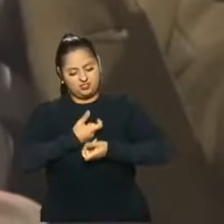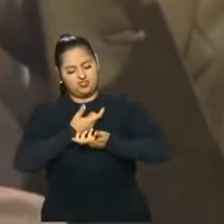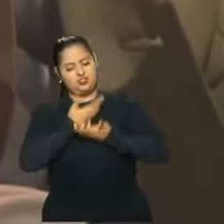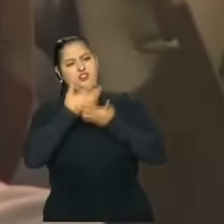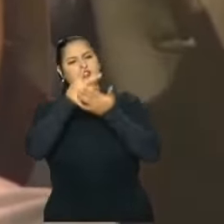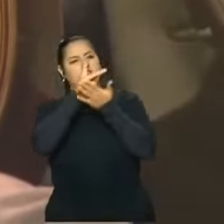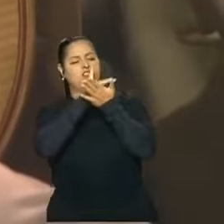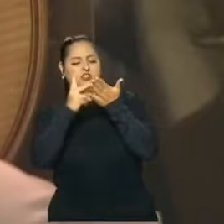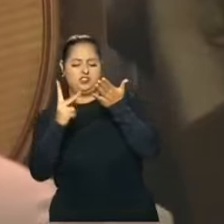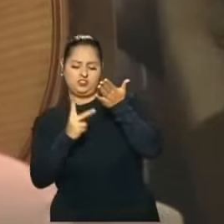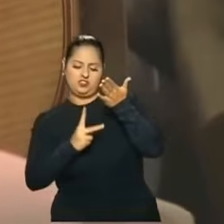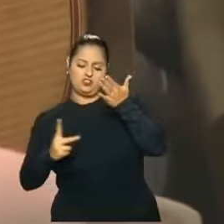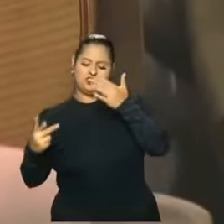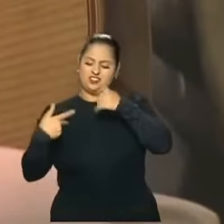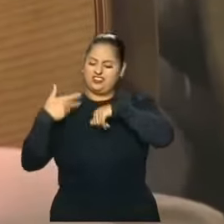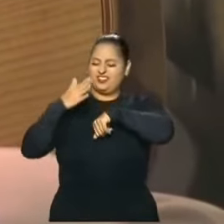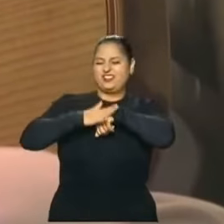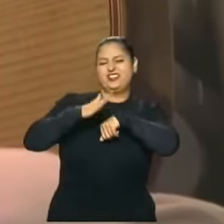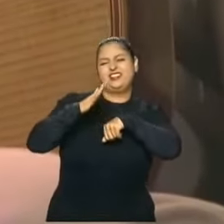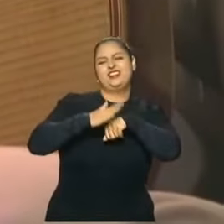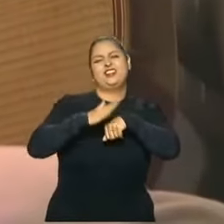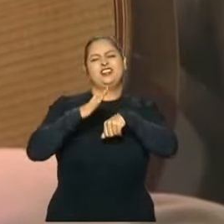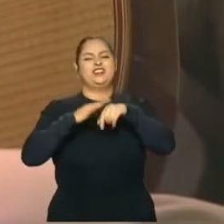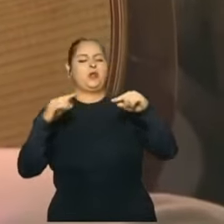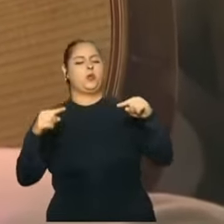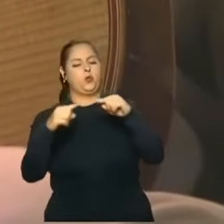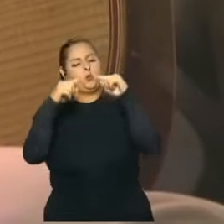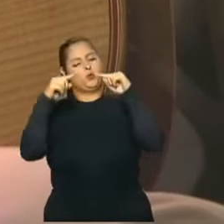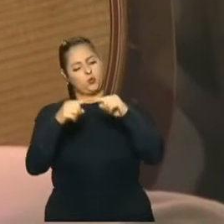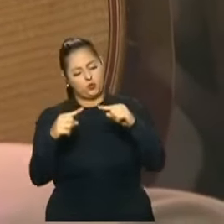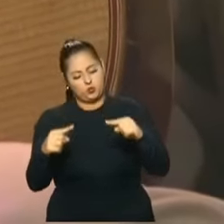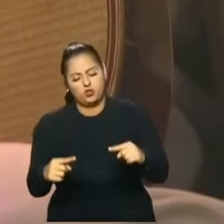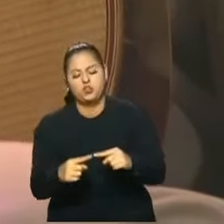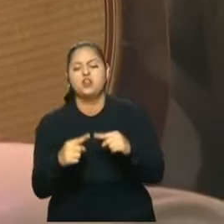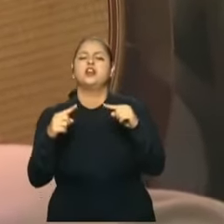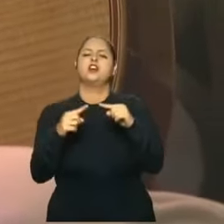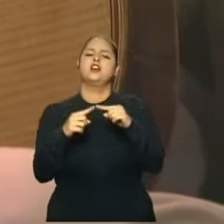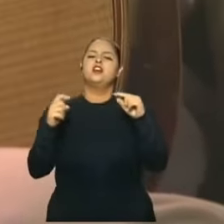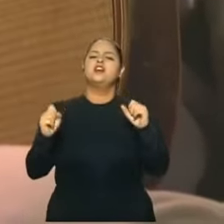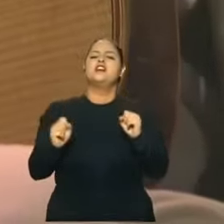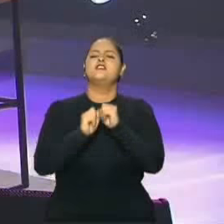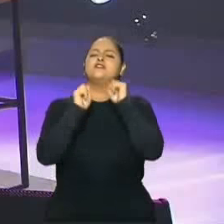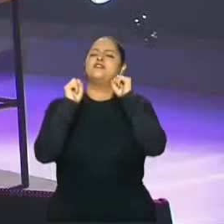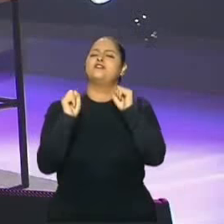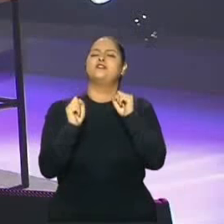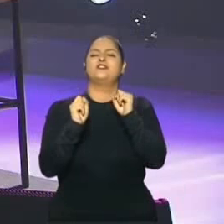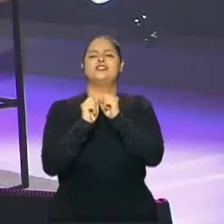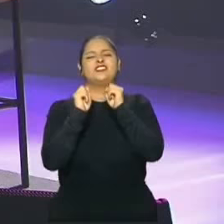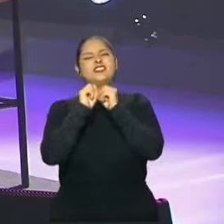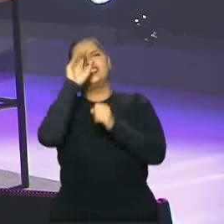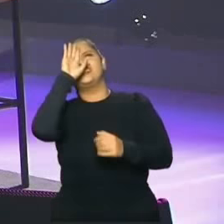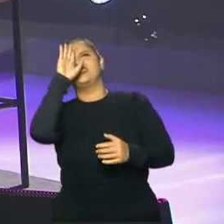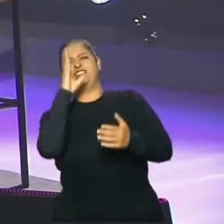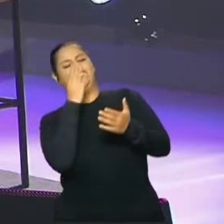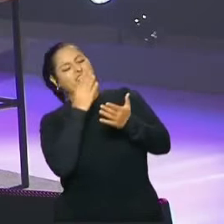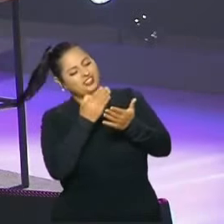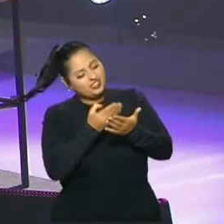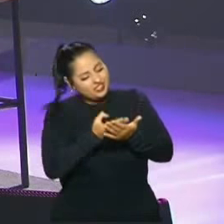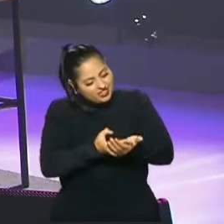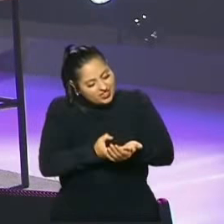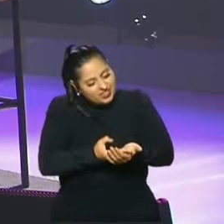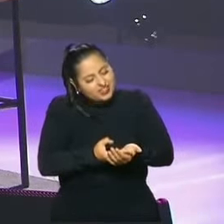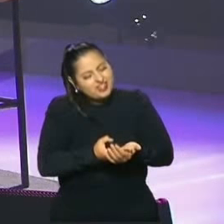eu, cujas rimas eram compostas na esperança de que